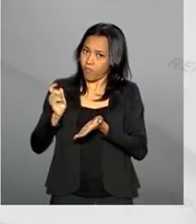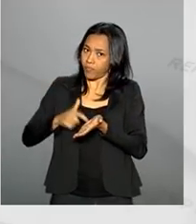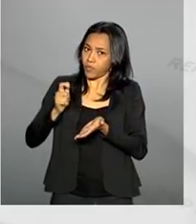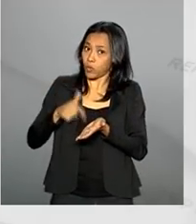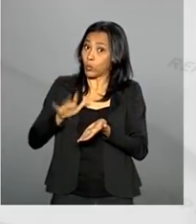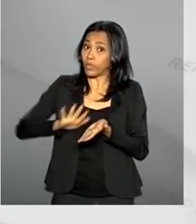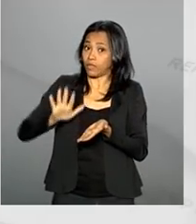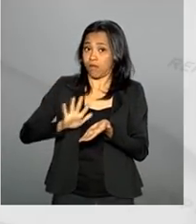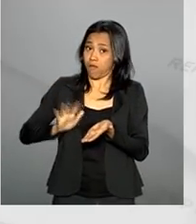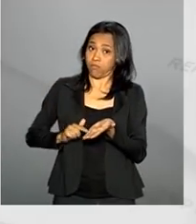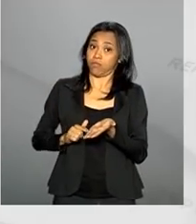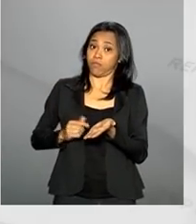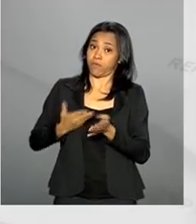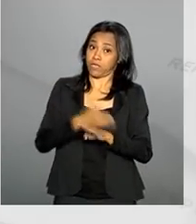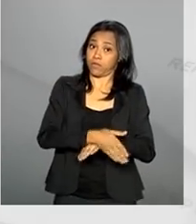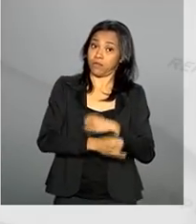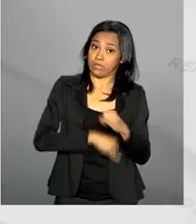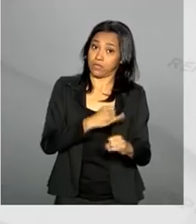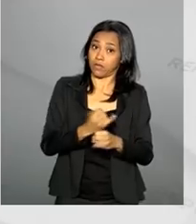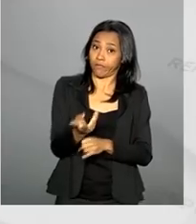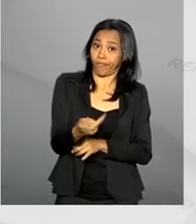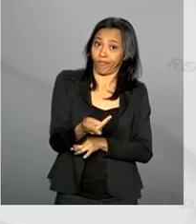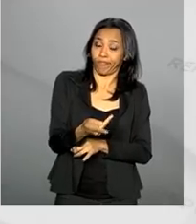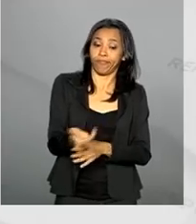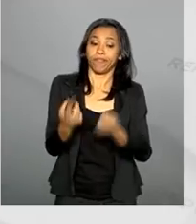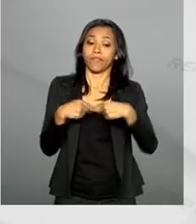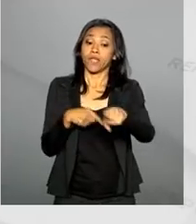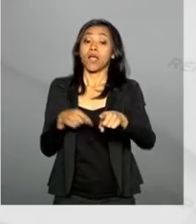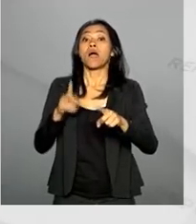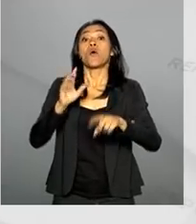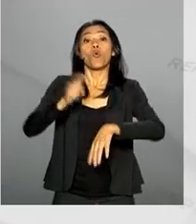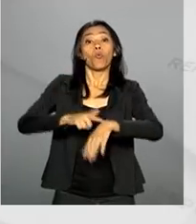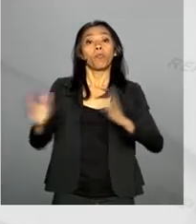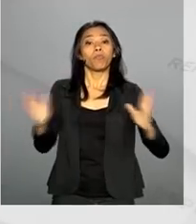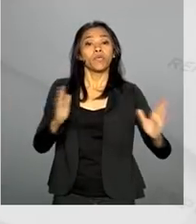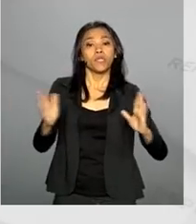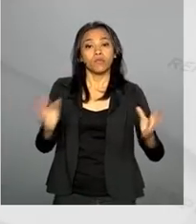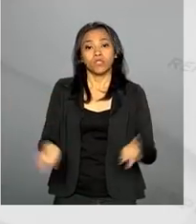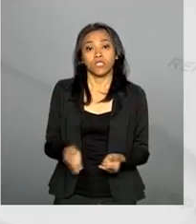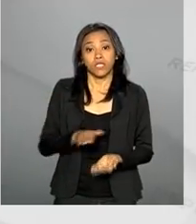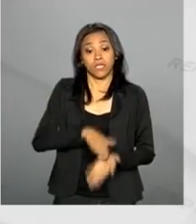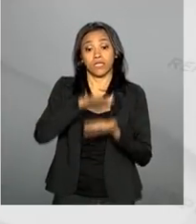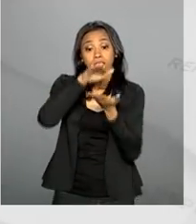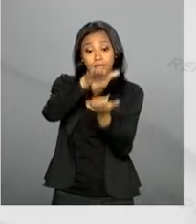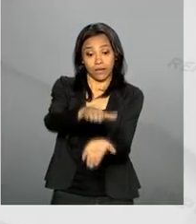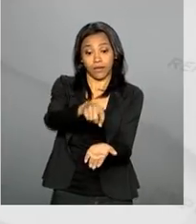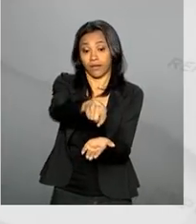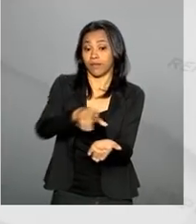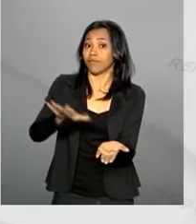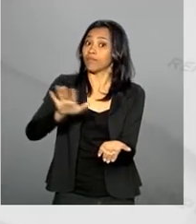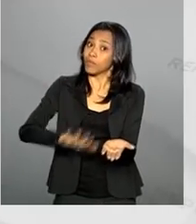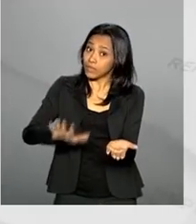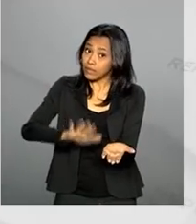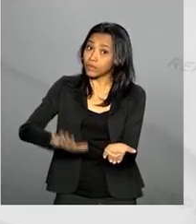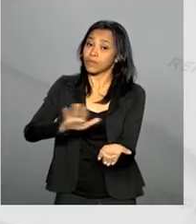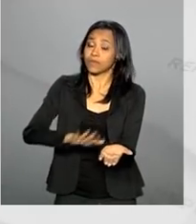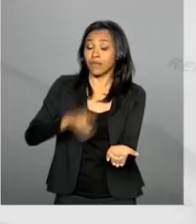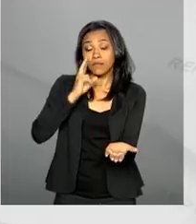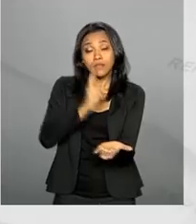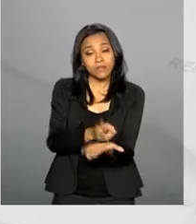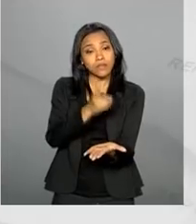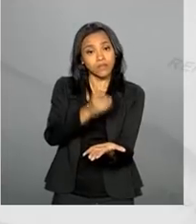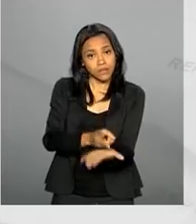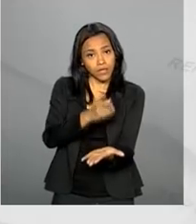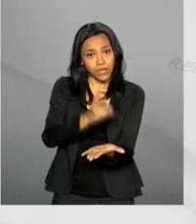falsos Preste atenção no prazo de entrega que neste período de black friday pode ser maior mas a data precisa estar